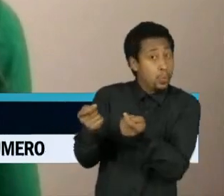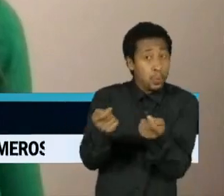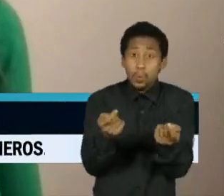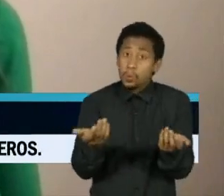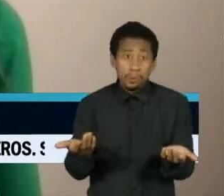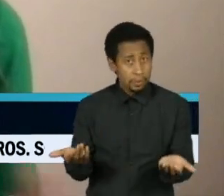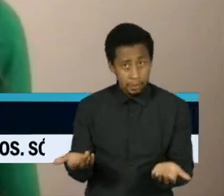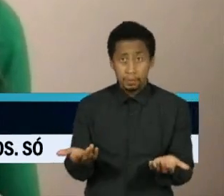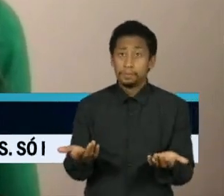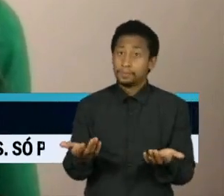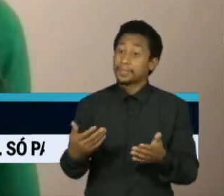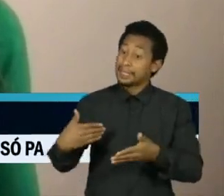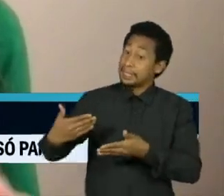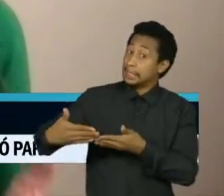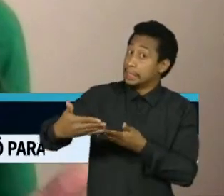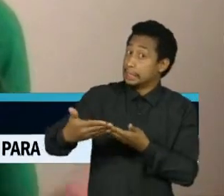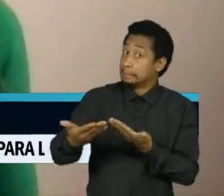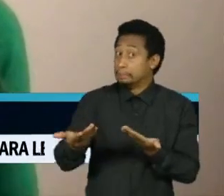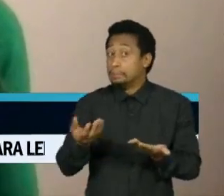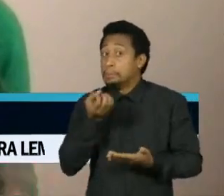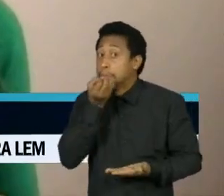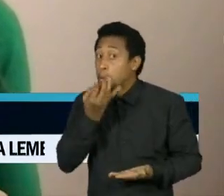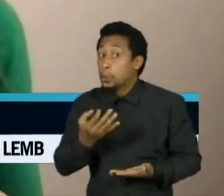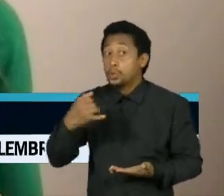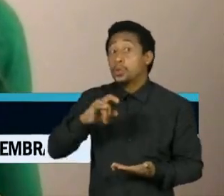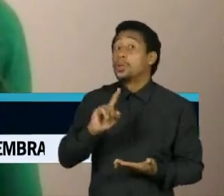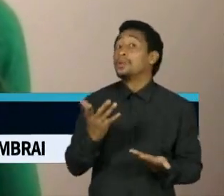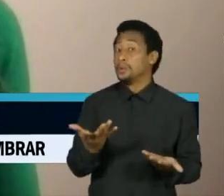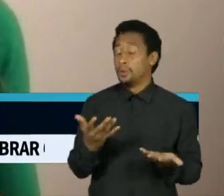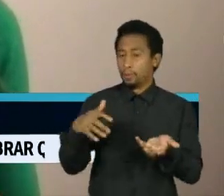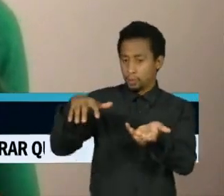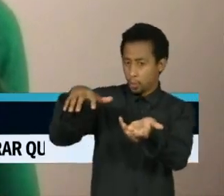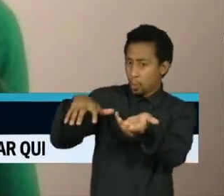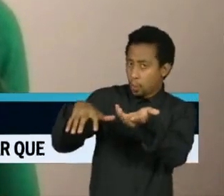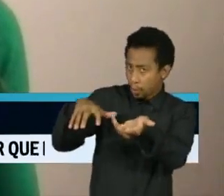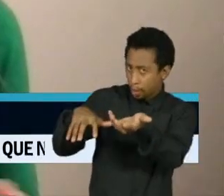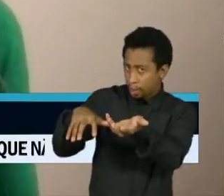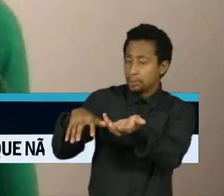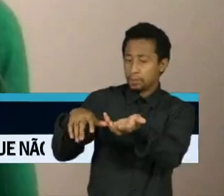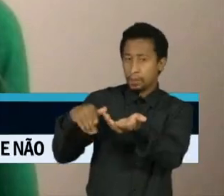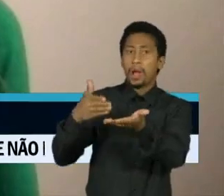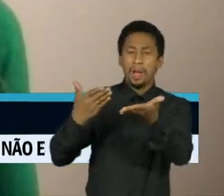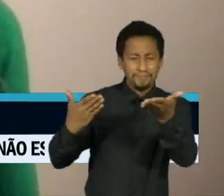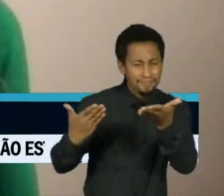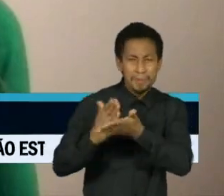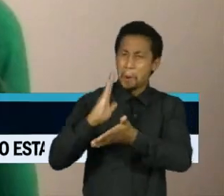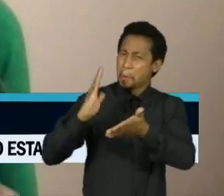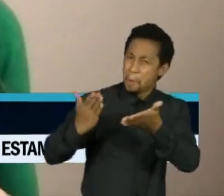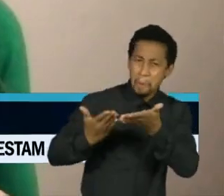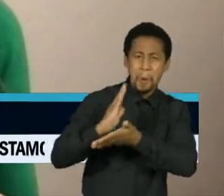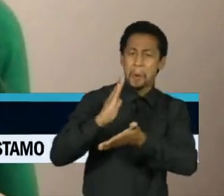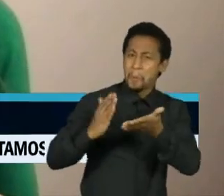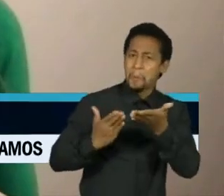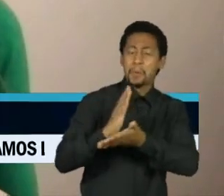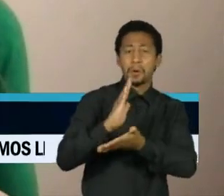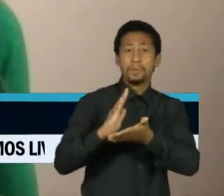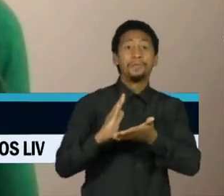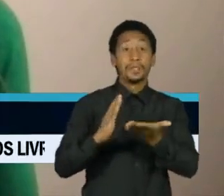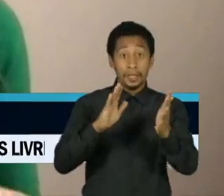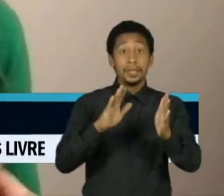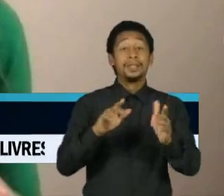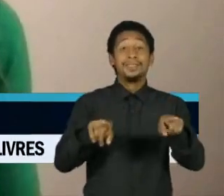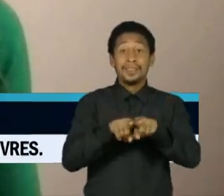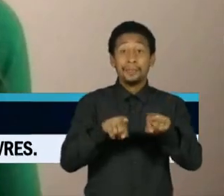Se isso é bom, eu não sei. Se a gente pensar que o Congresso que a gente tem foi um Congresso que aprovou quase 5 bilhões de reais para o